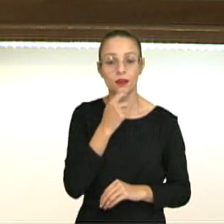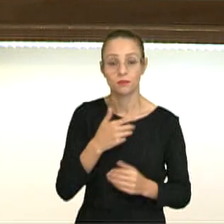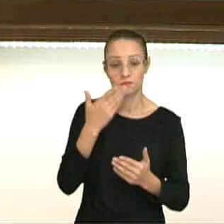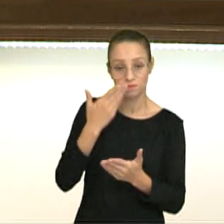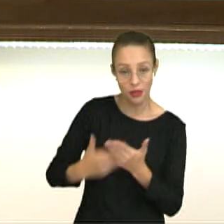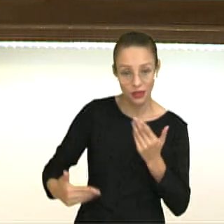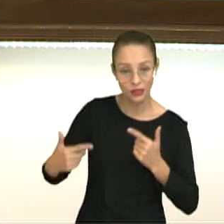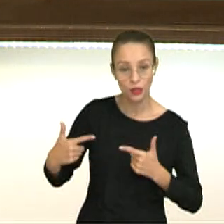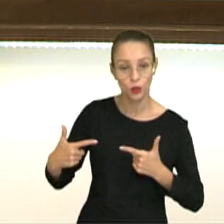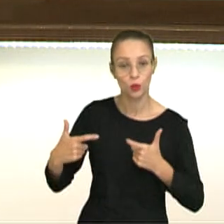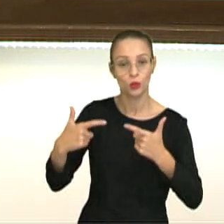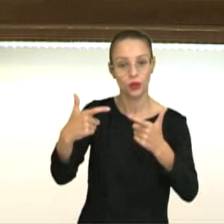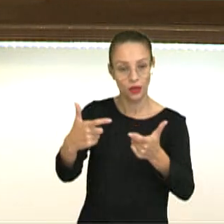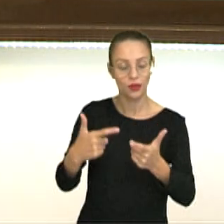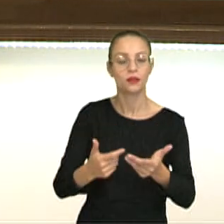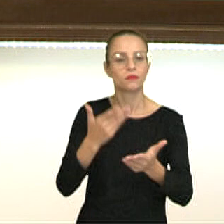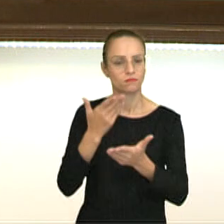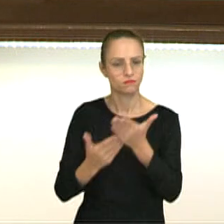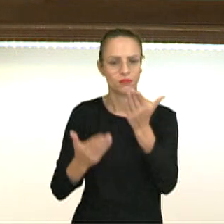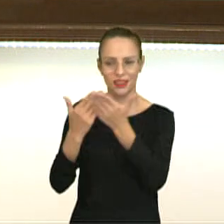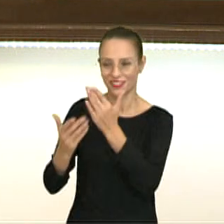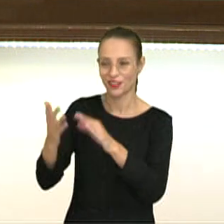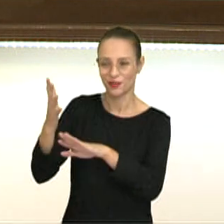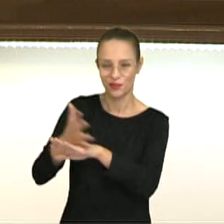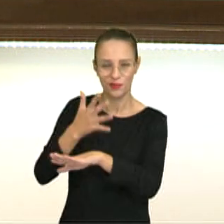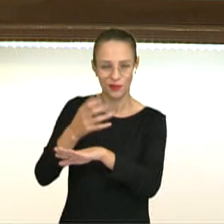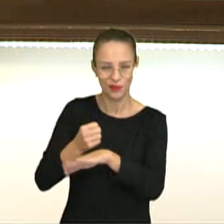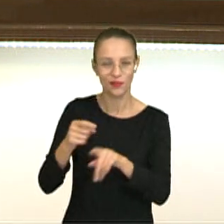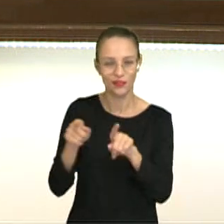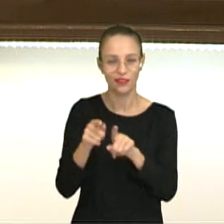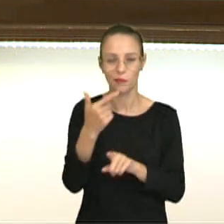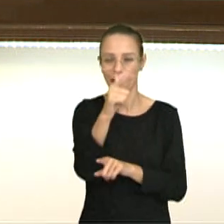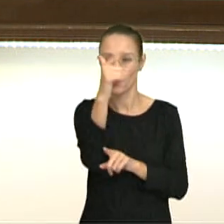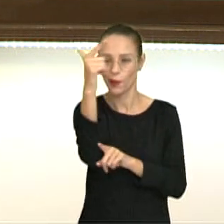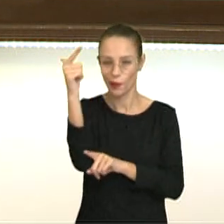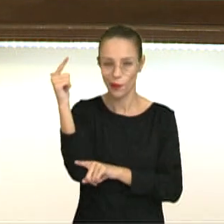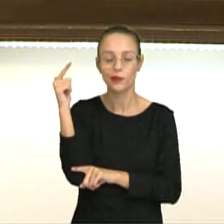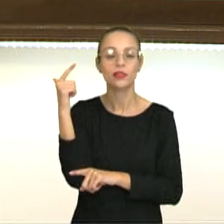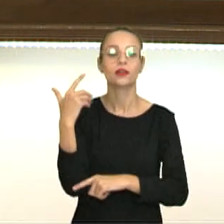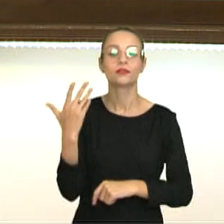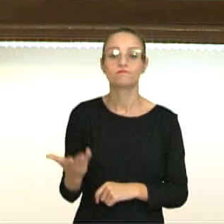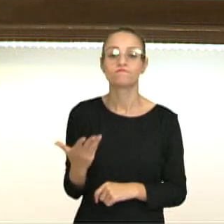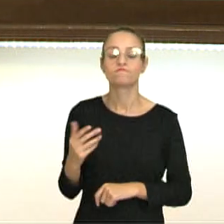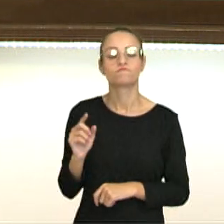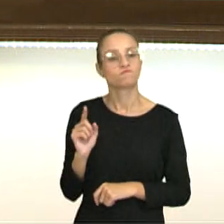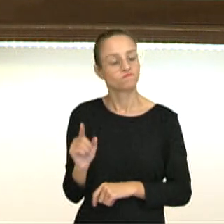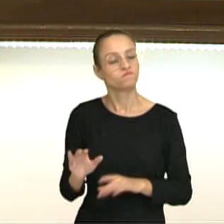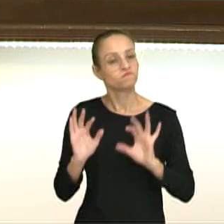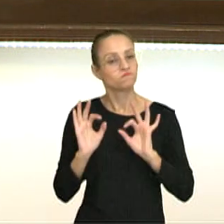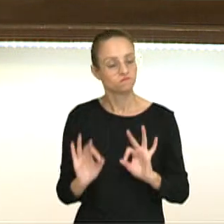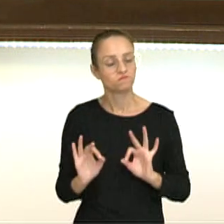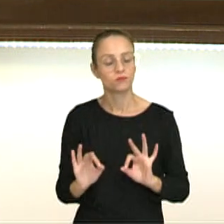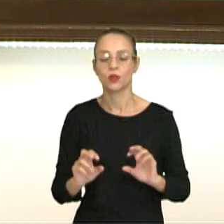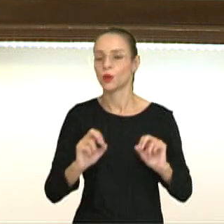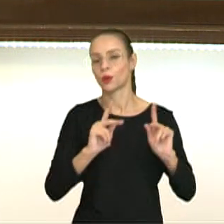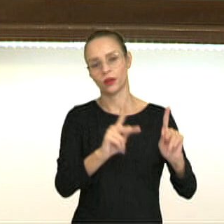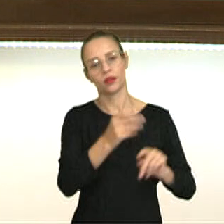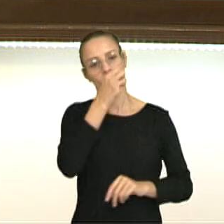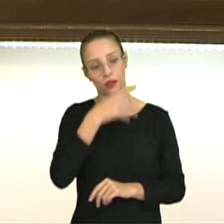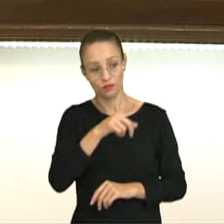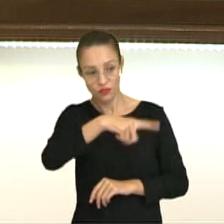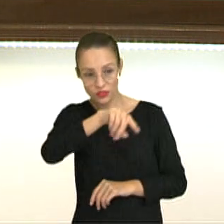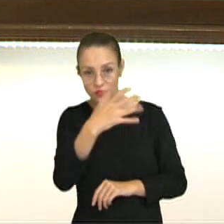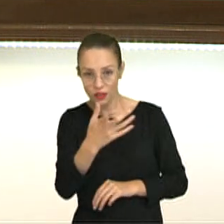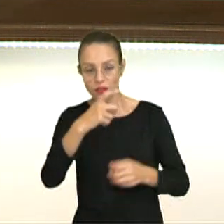dessa guerra, né, inclusive a perca de outras colônias para outras nações europeias, ela de fato admite. Então tudo bem, vocês